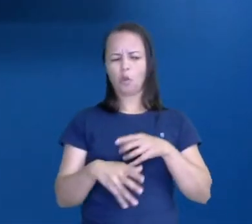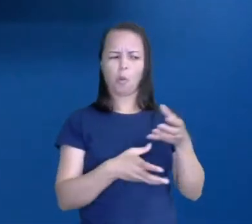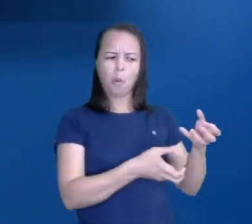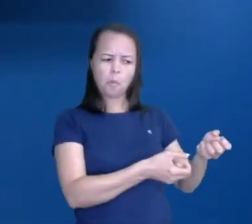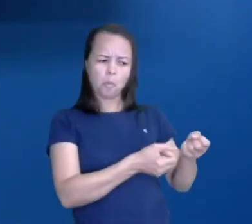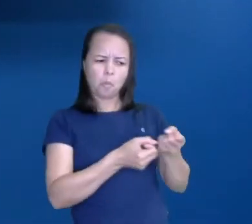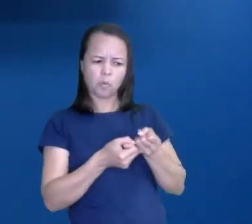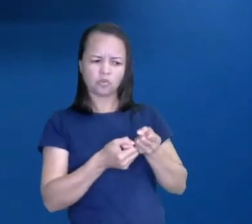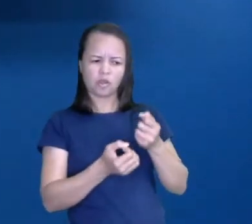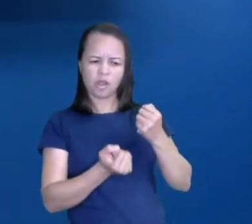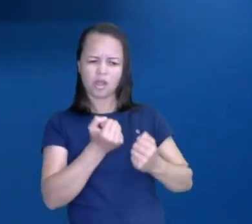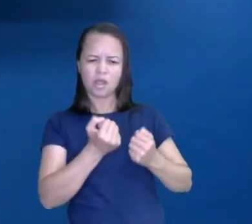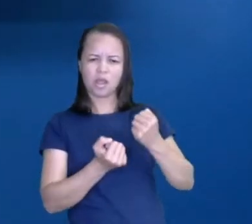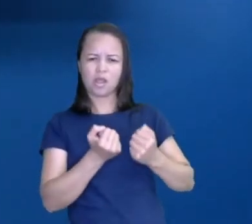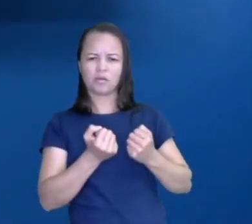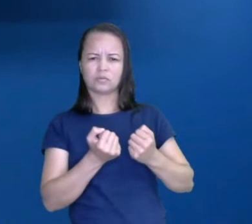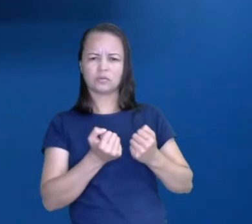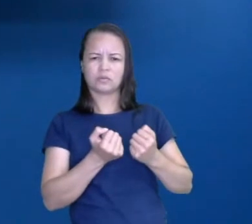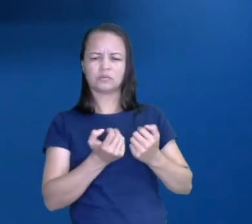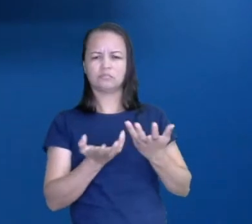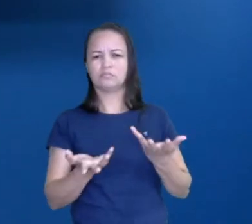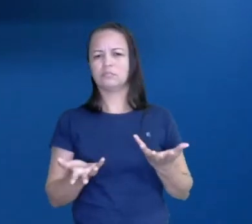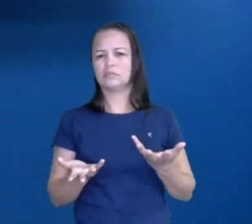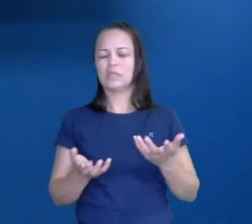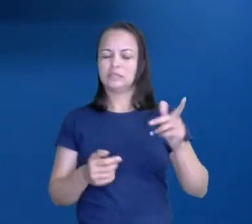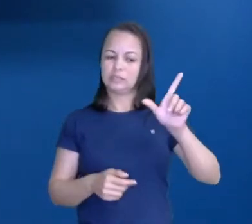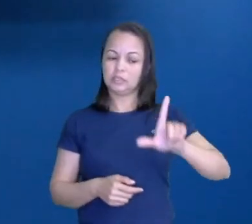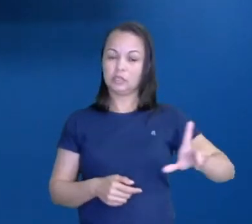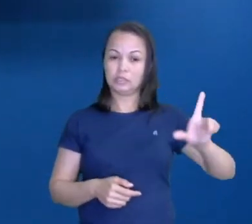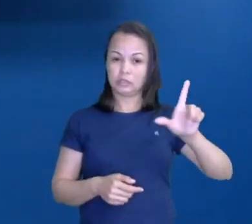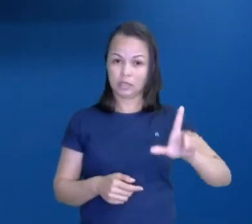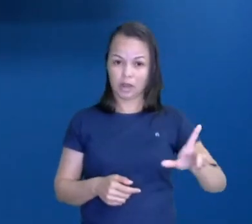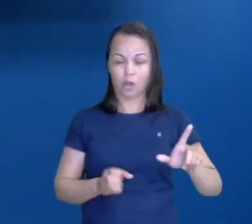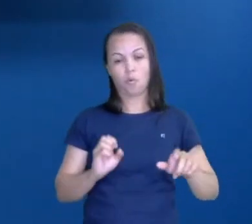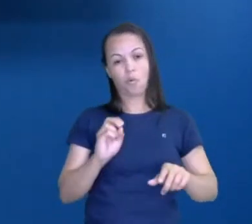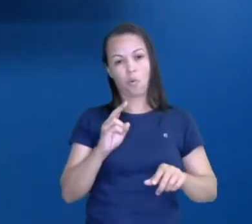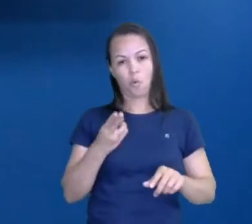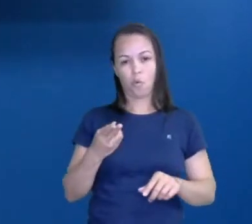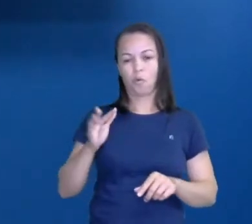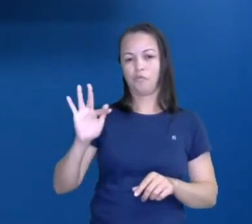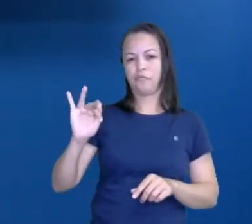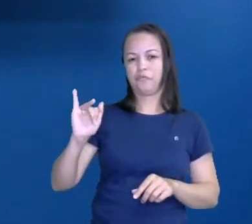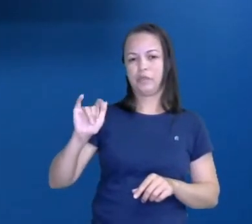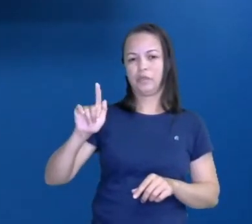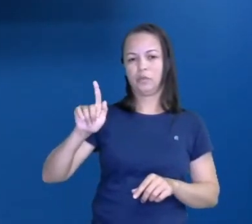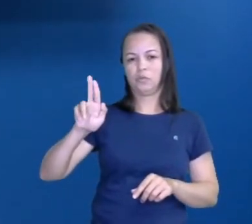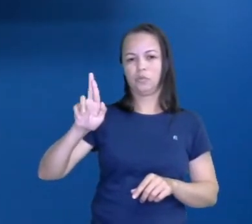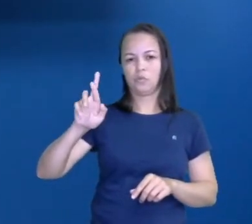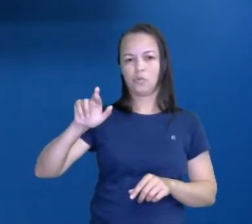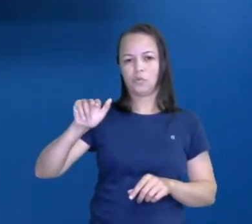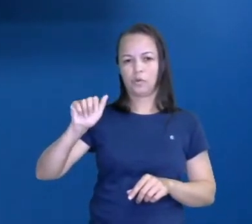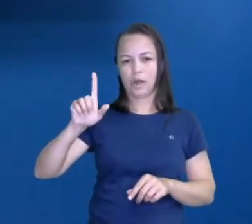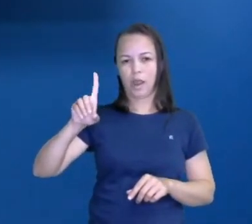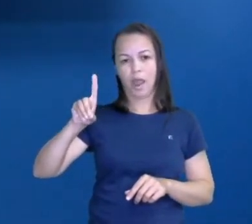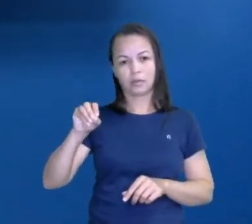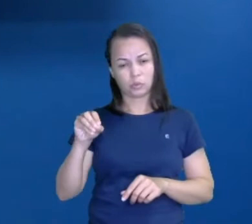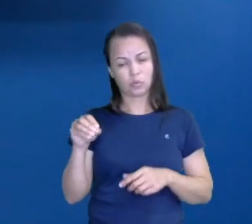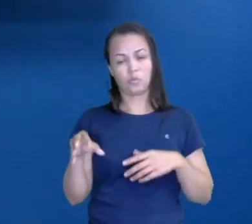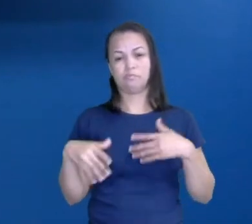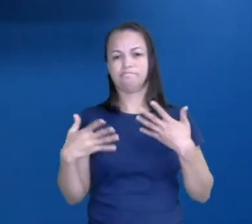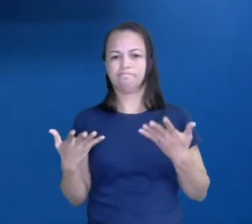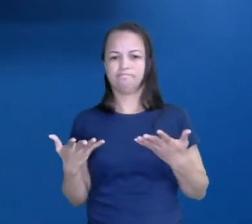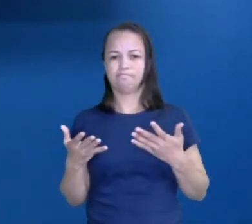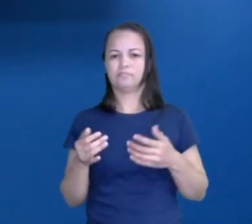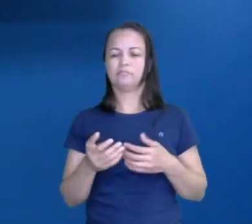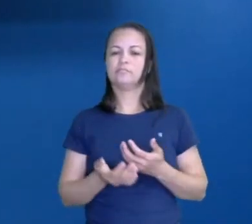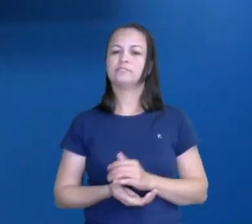carro. Está no sentido literal ou está no sentido figurado nesse exemplo, gente?